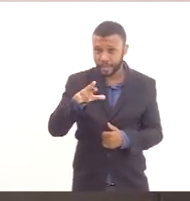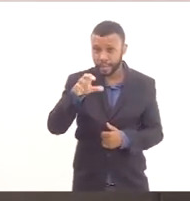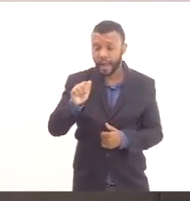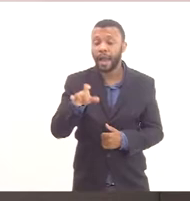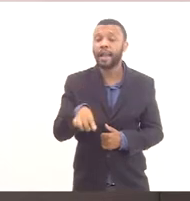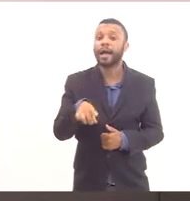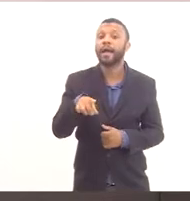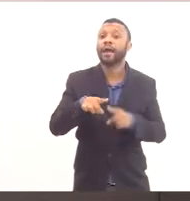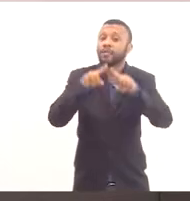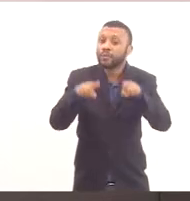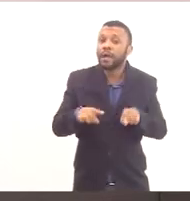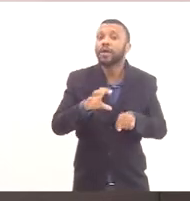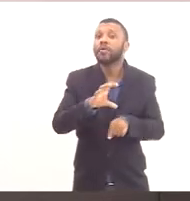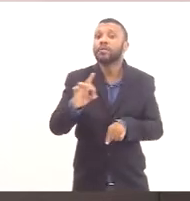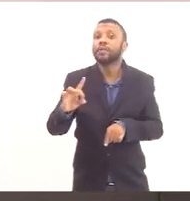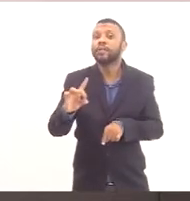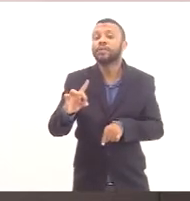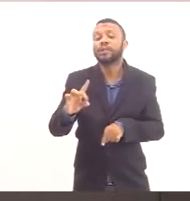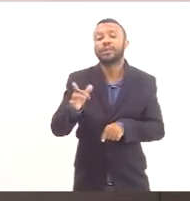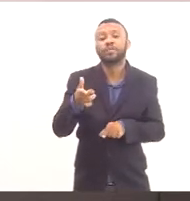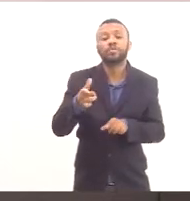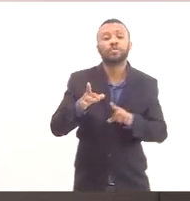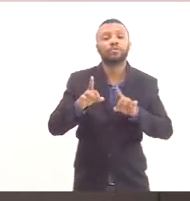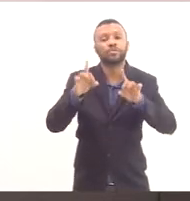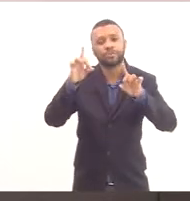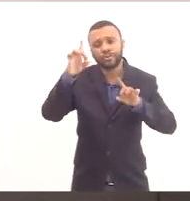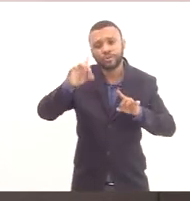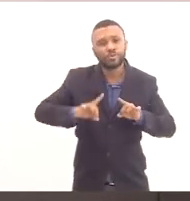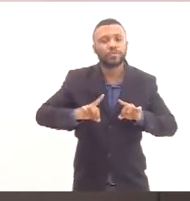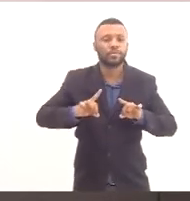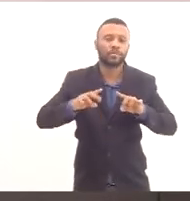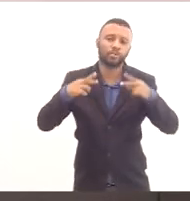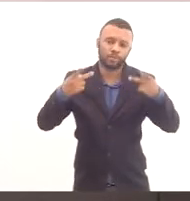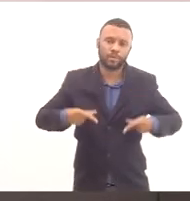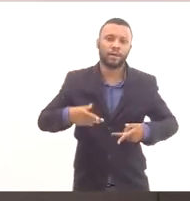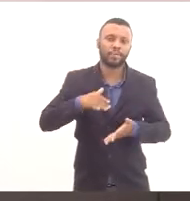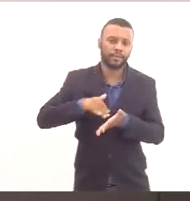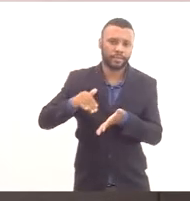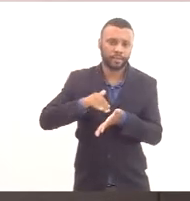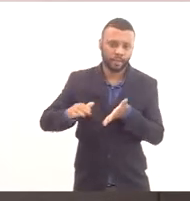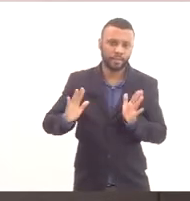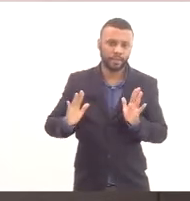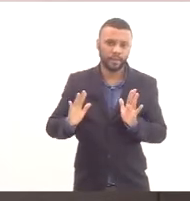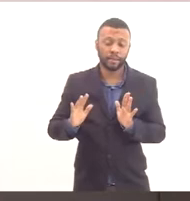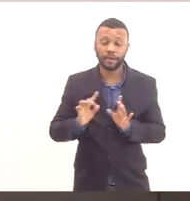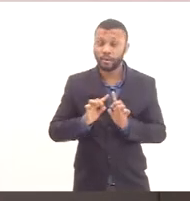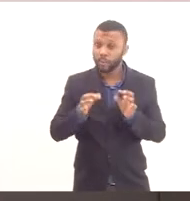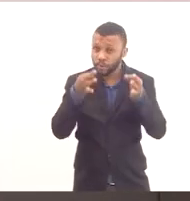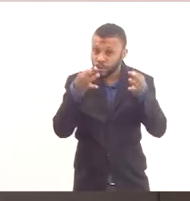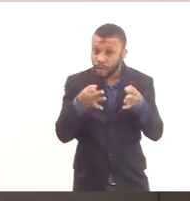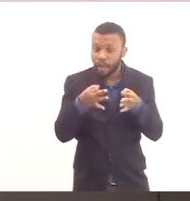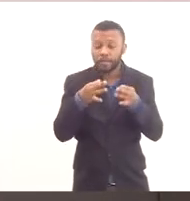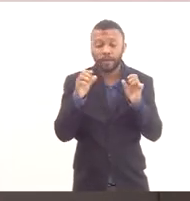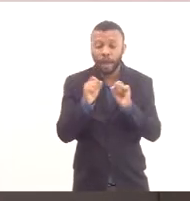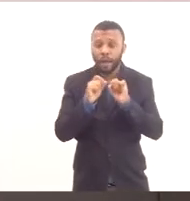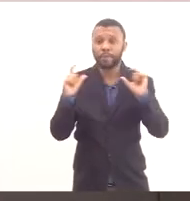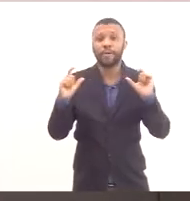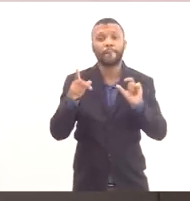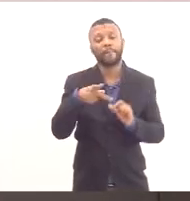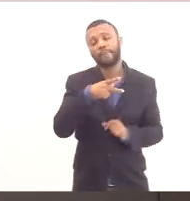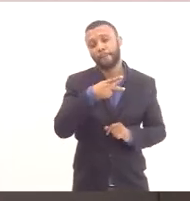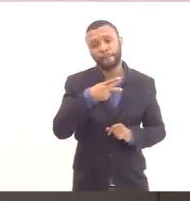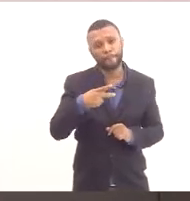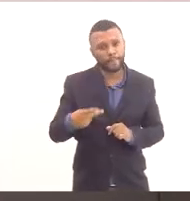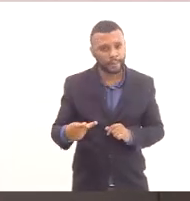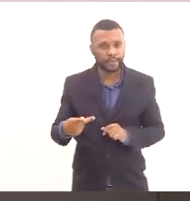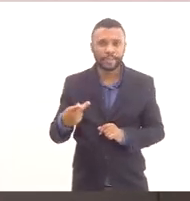os direitos humanos sendo certo que o filme foi alertado inclusive pelo presidente da Câmara